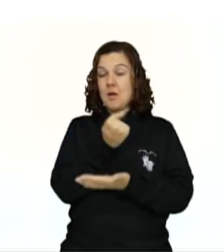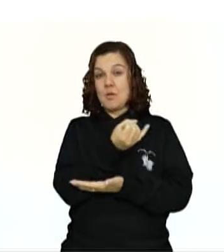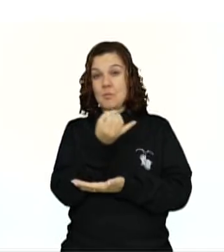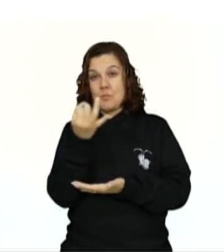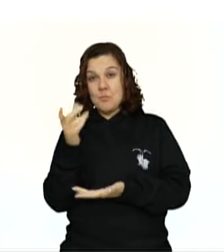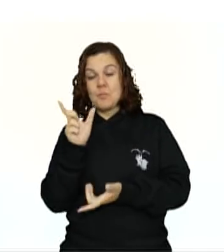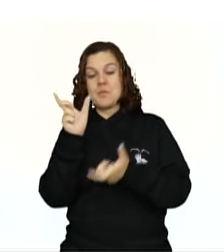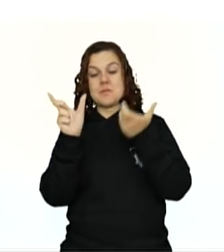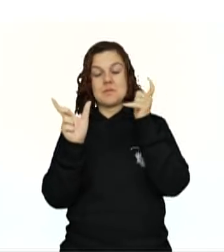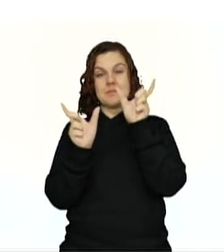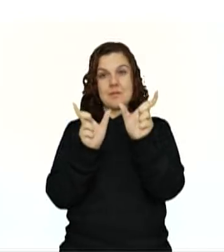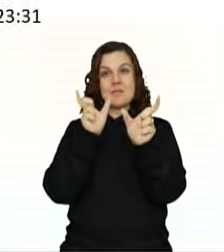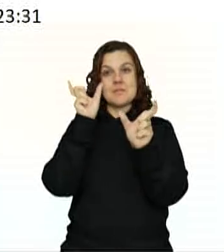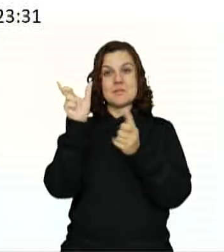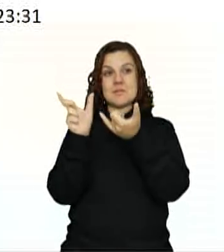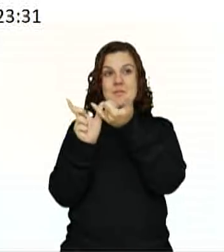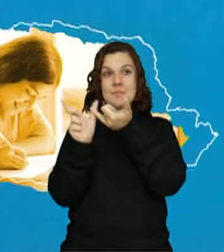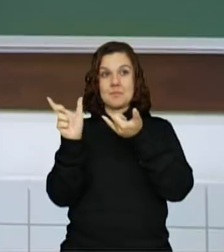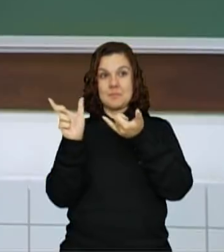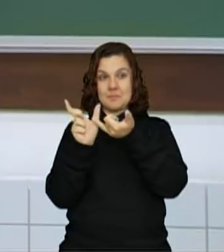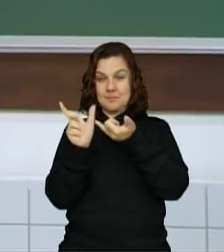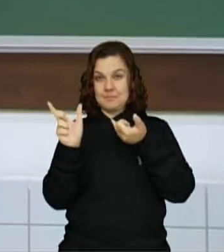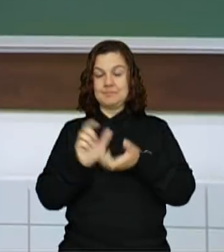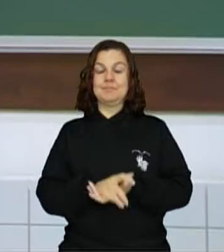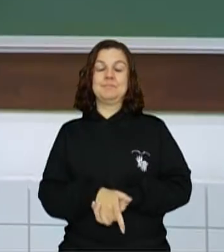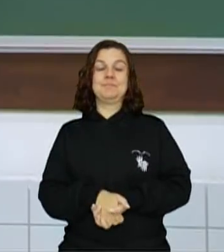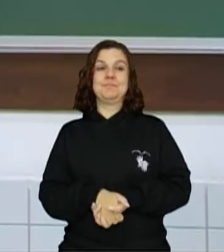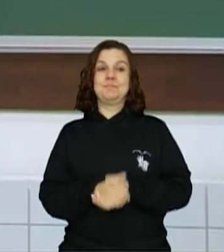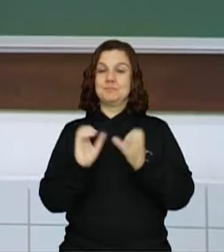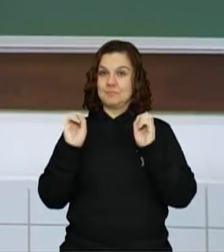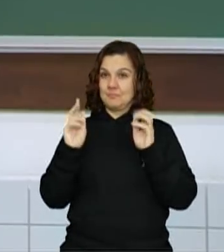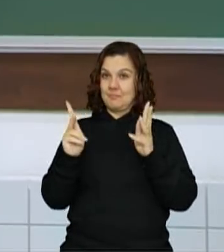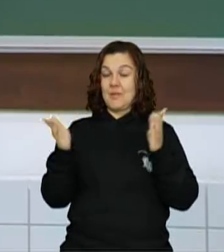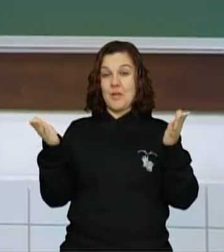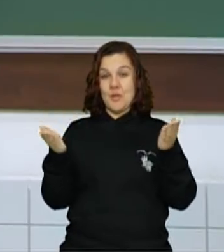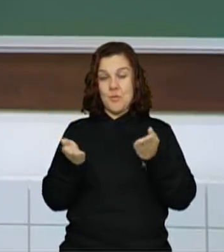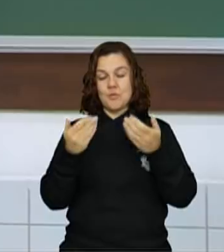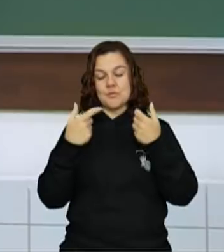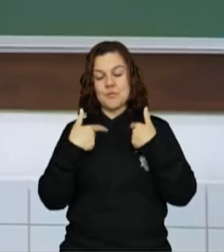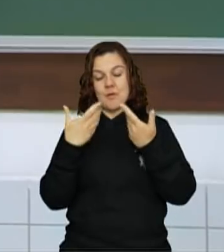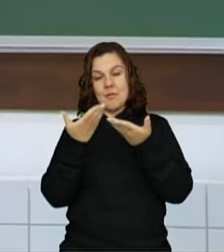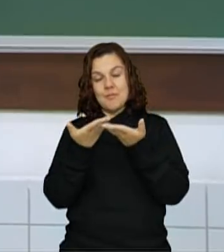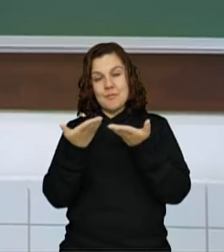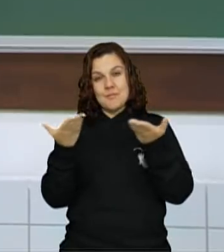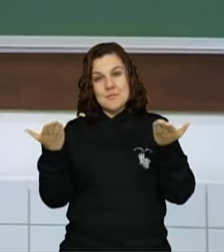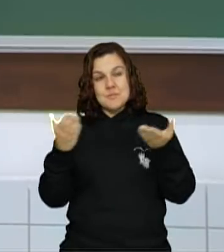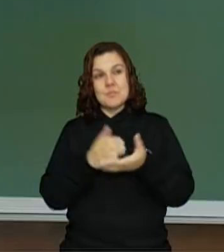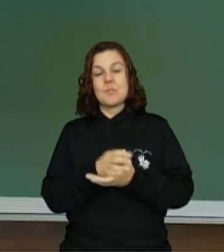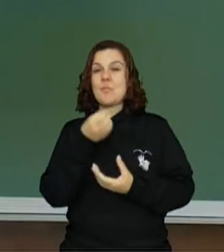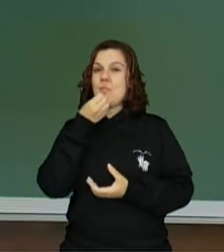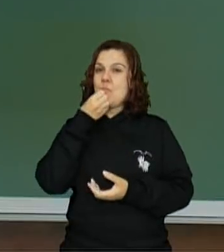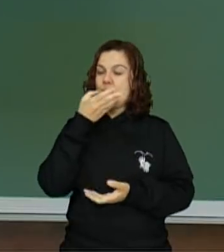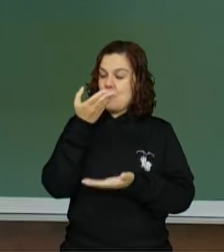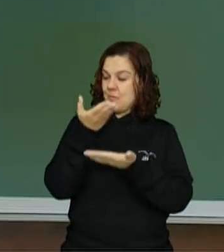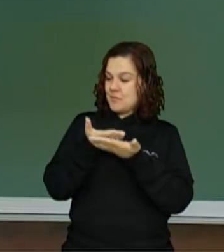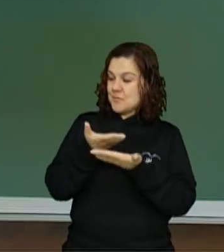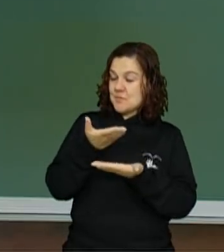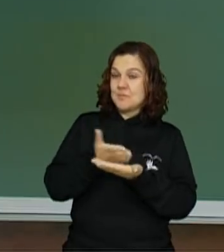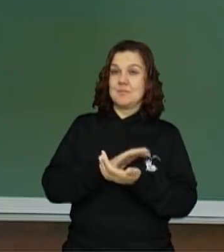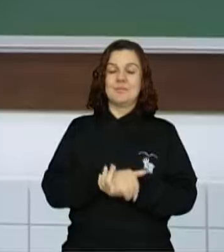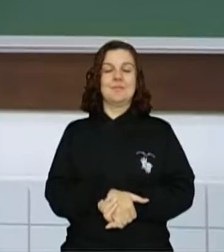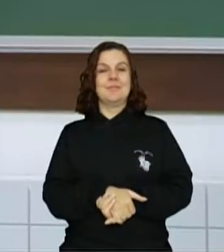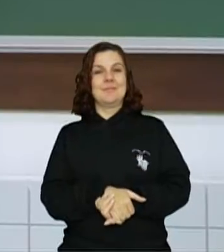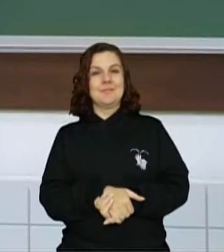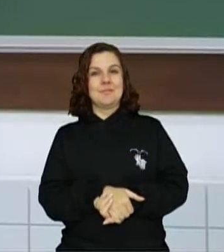distinguir alguma dessas palavras. E eu desejo a vocês bons